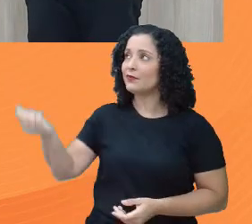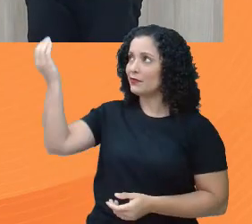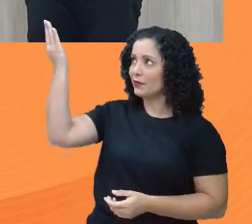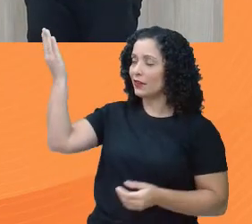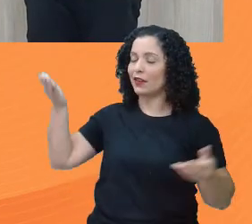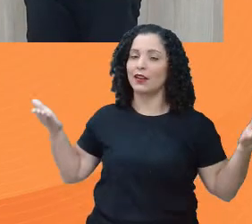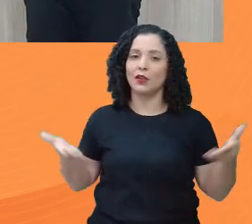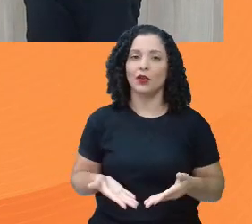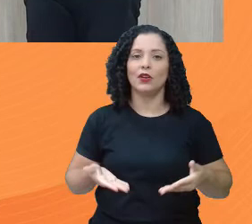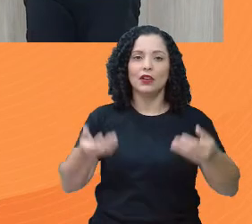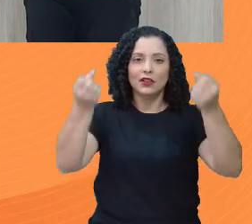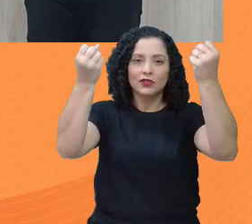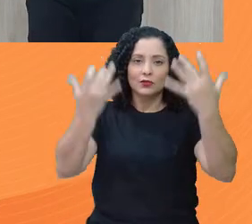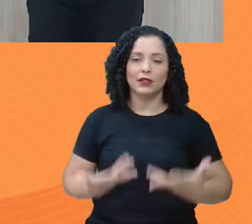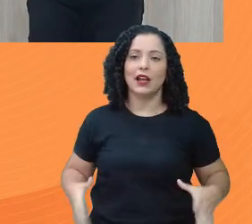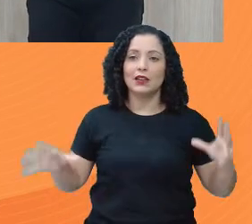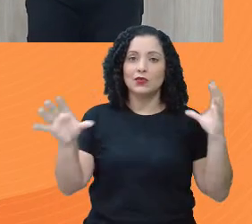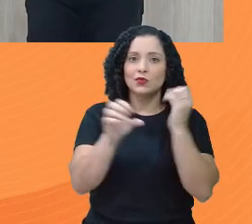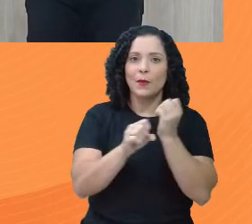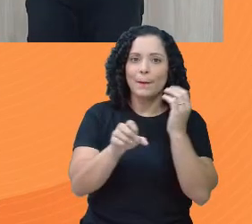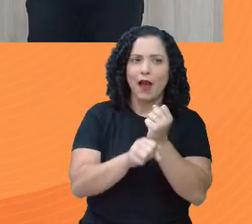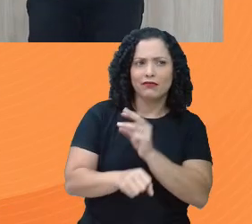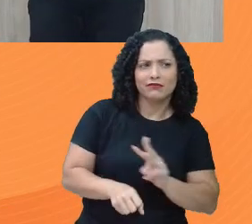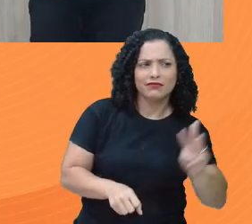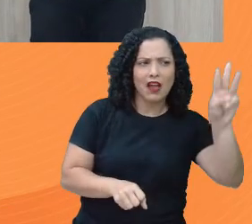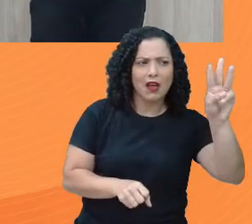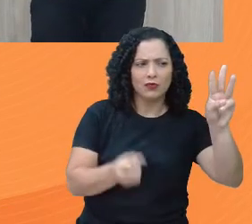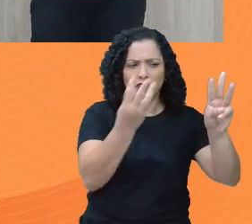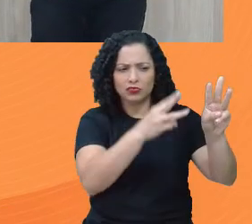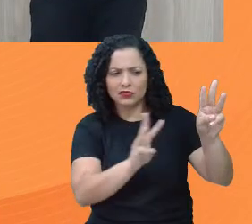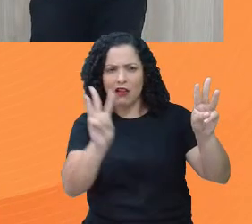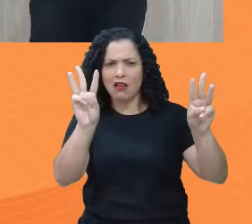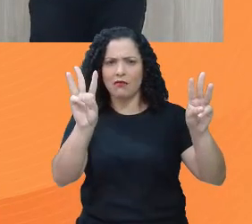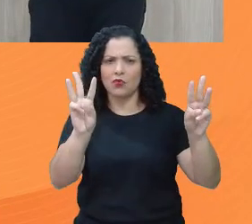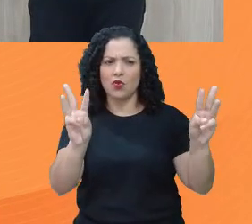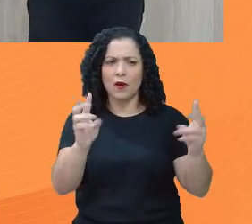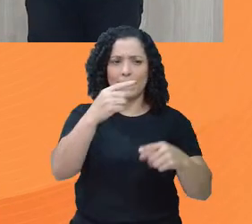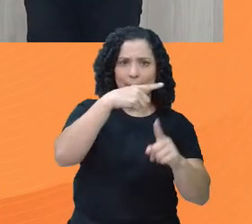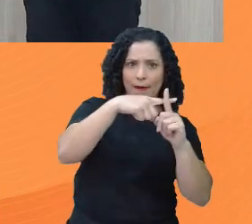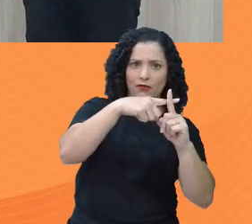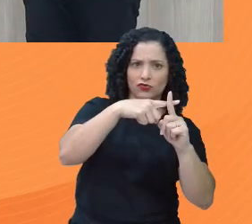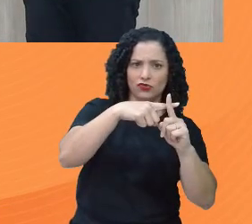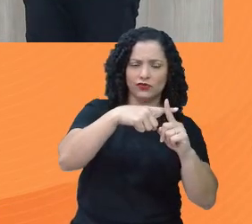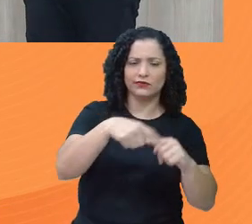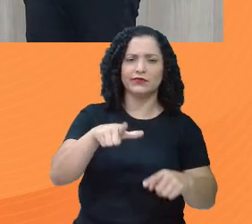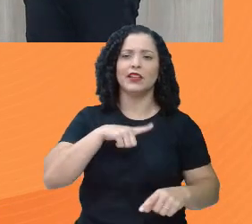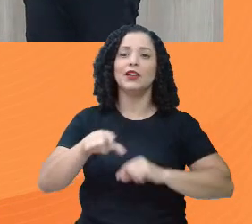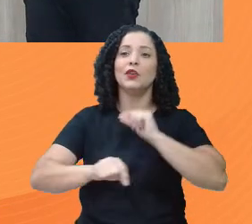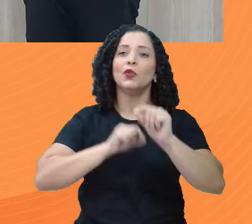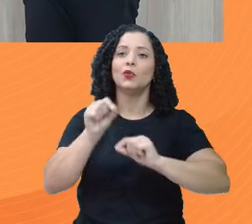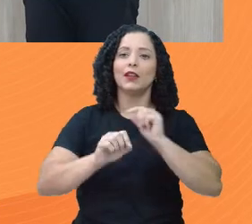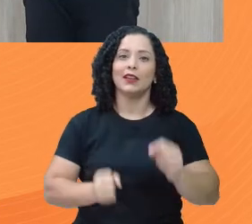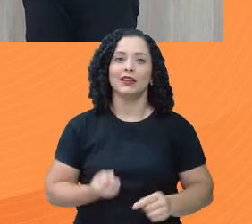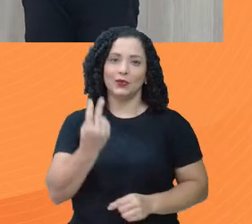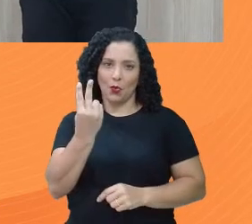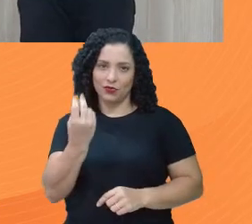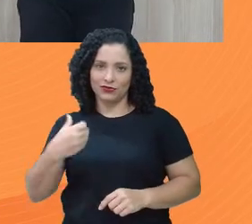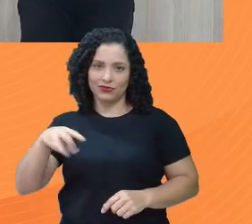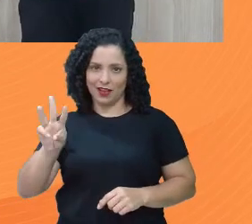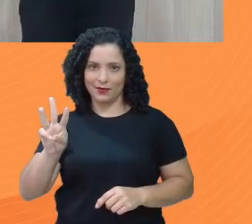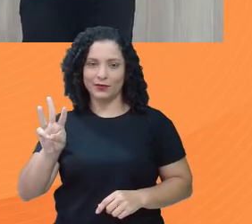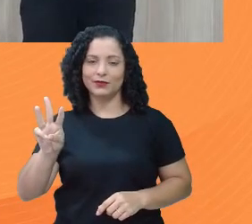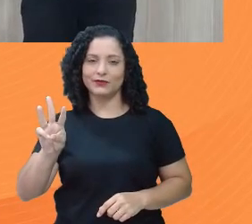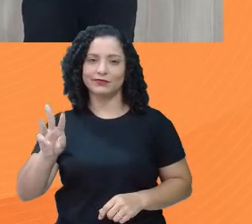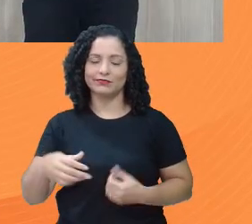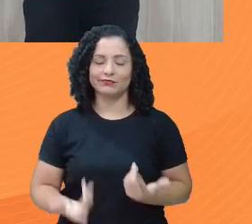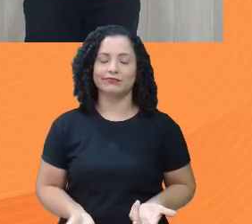ó, esse w com w, tá? Se tu tem um w, soma com outro w, você tem aí o quê? 2w. Então, eu